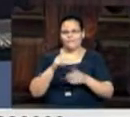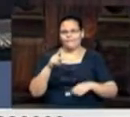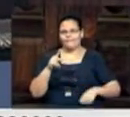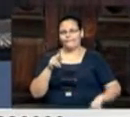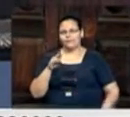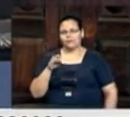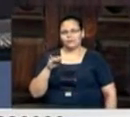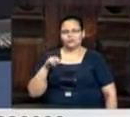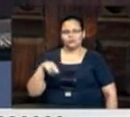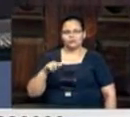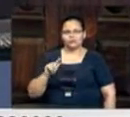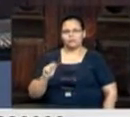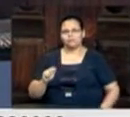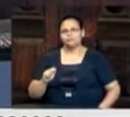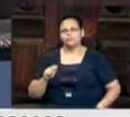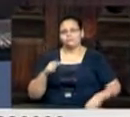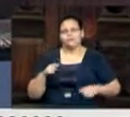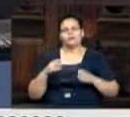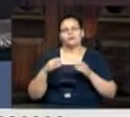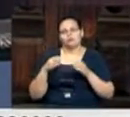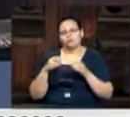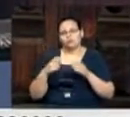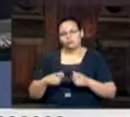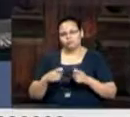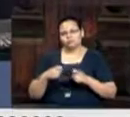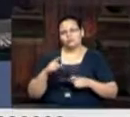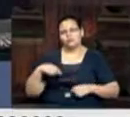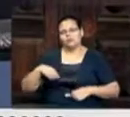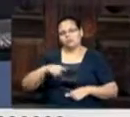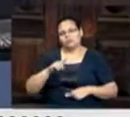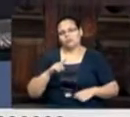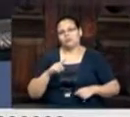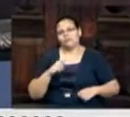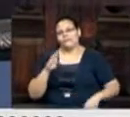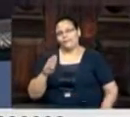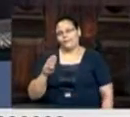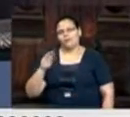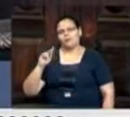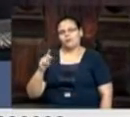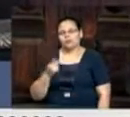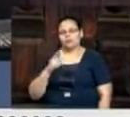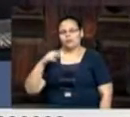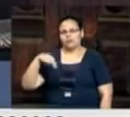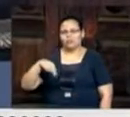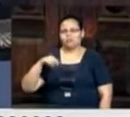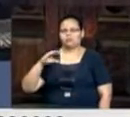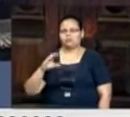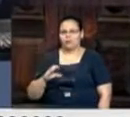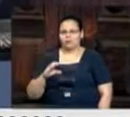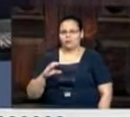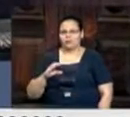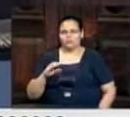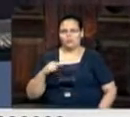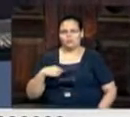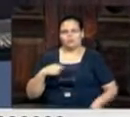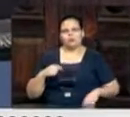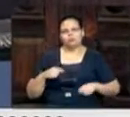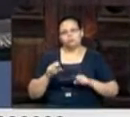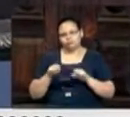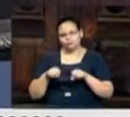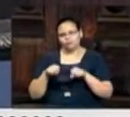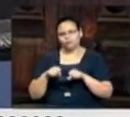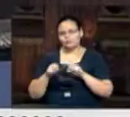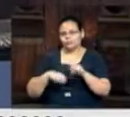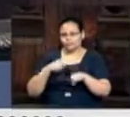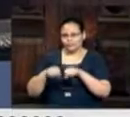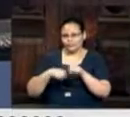além da via segregada para BHLS, além das 2 pistas para transporte automotor. Pois é, vamos de